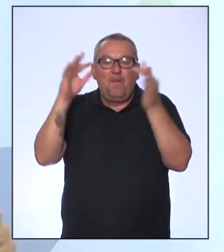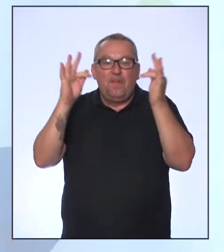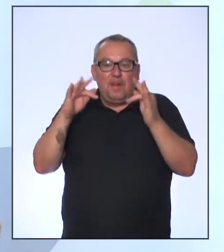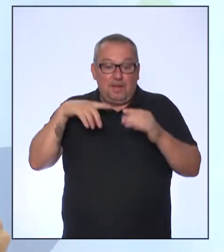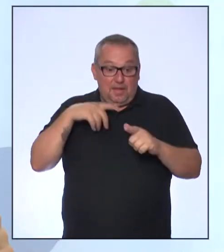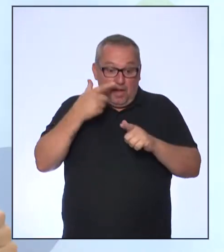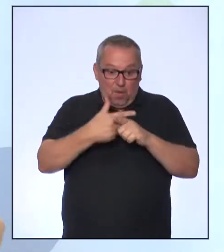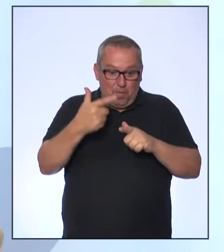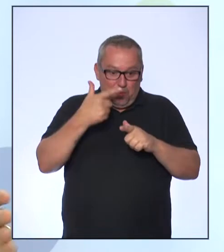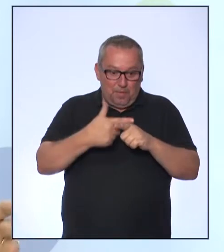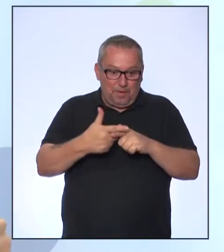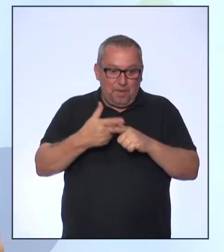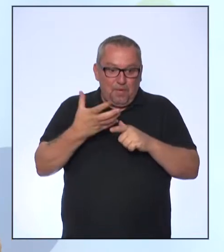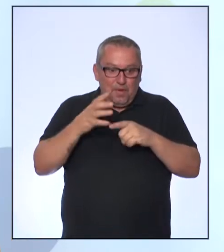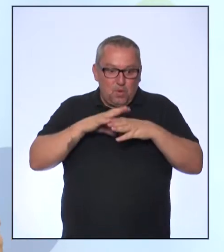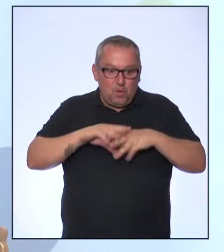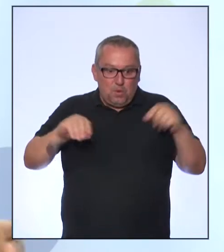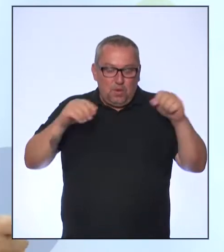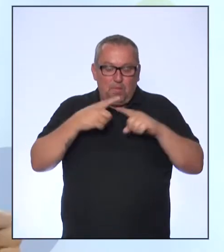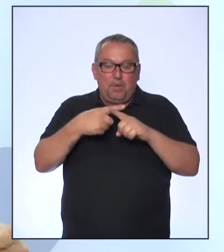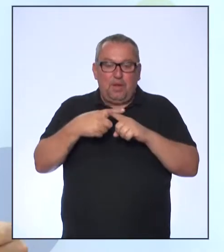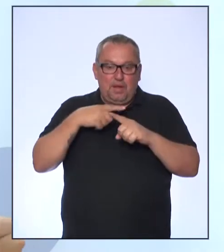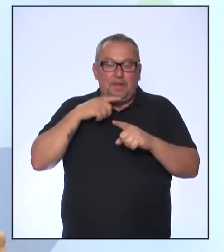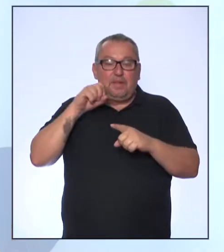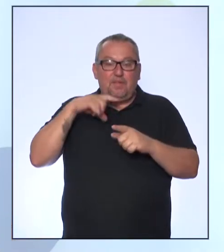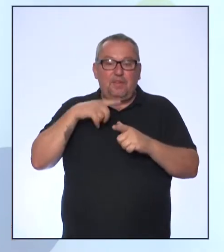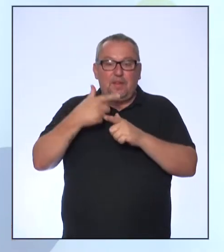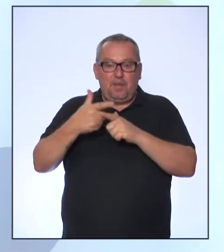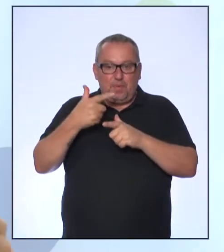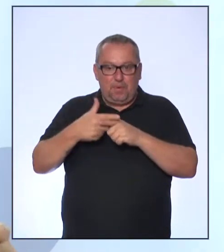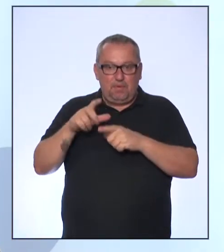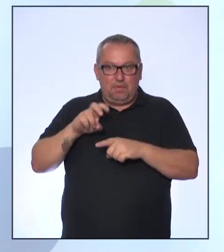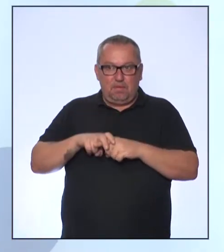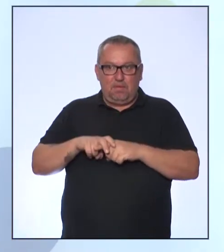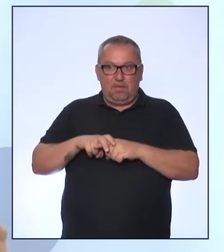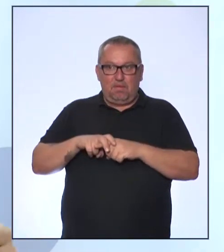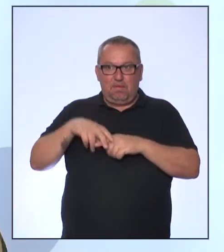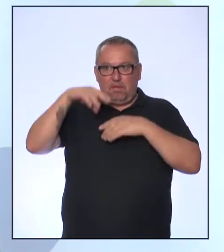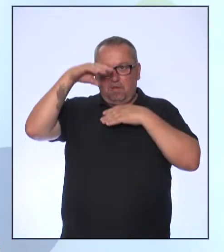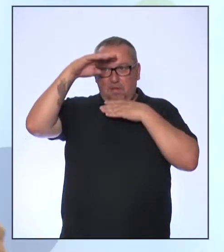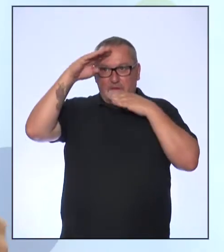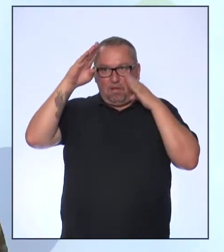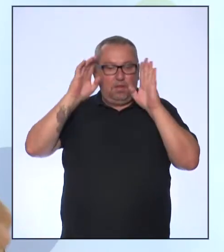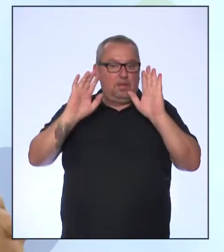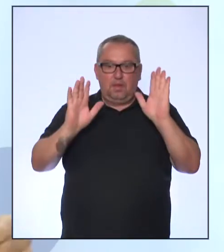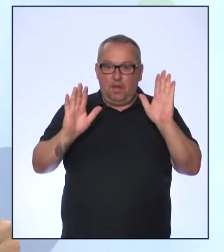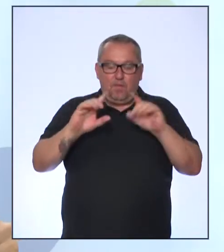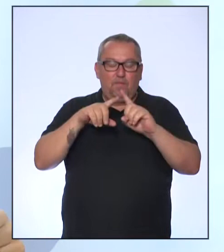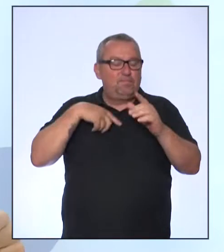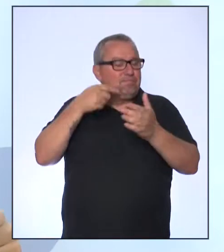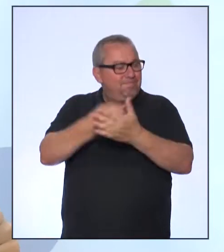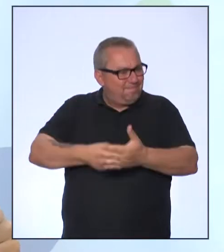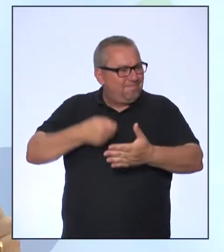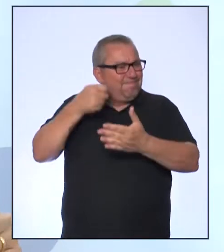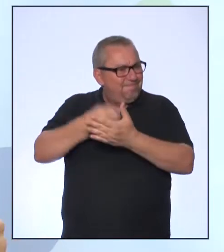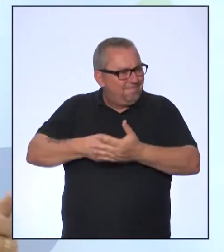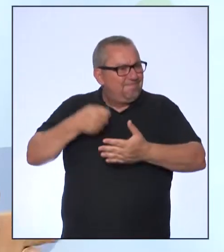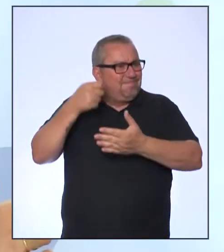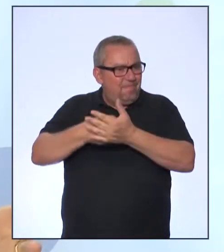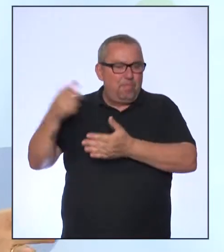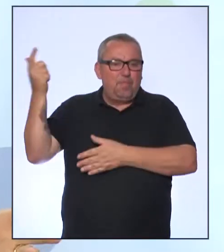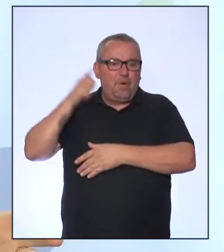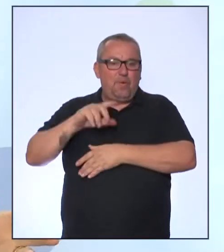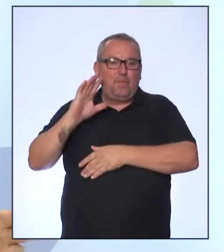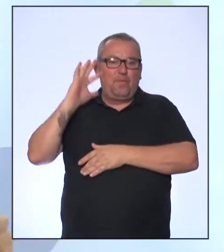problema, você não fica sentado esperando o problema se resolver sozinho. Você vai atrás, batalha, busca, luta para resolver esse problema, que é um